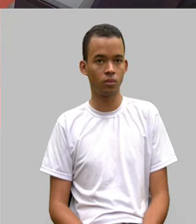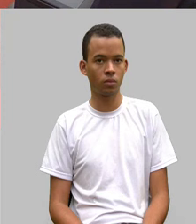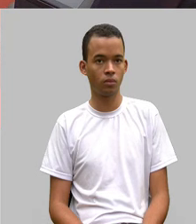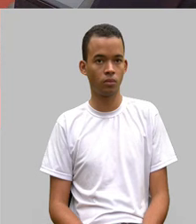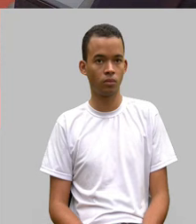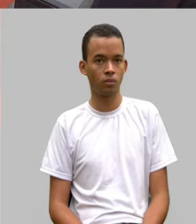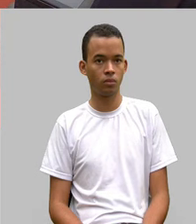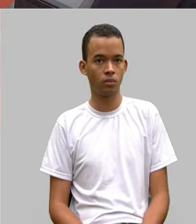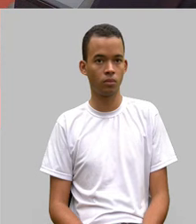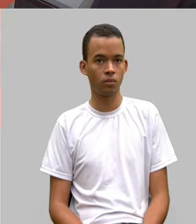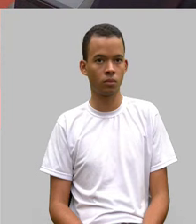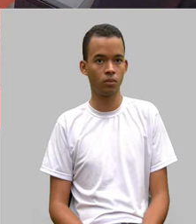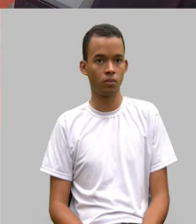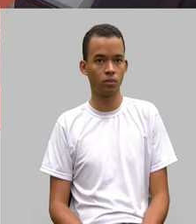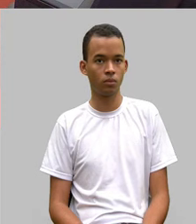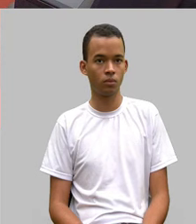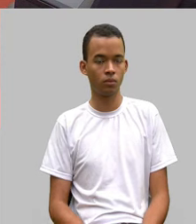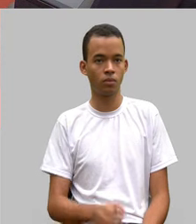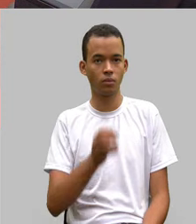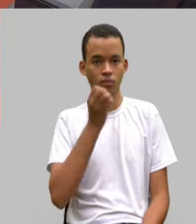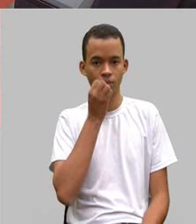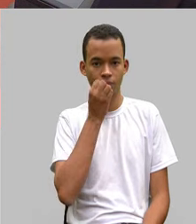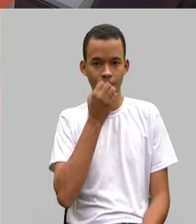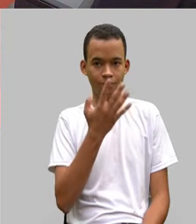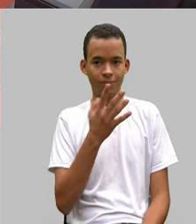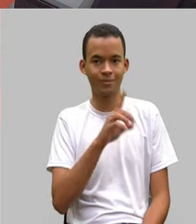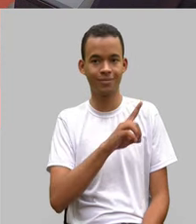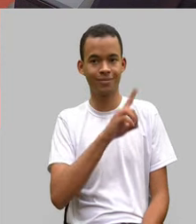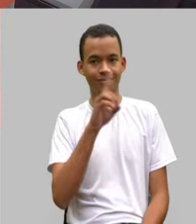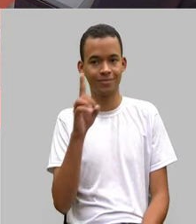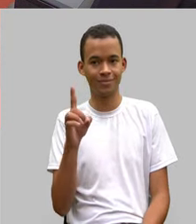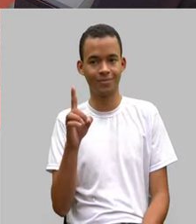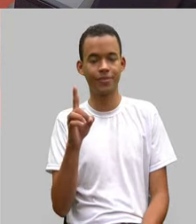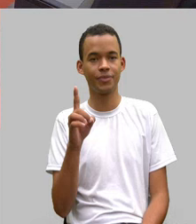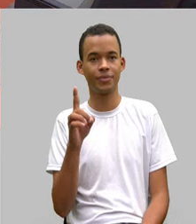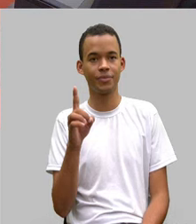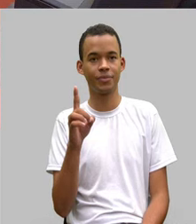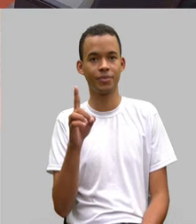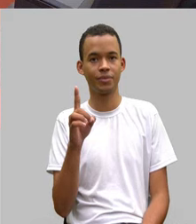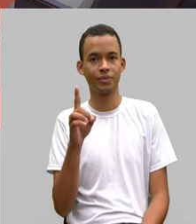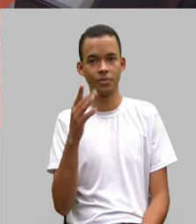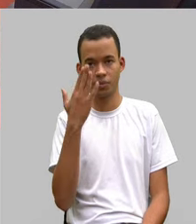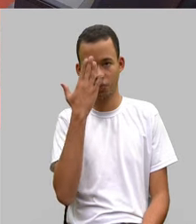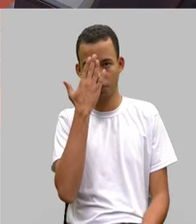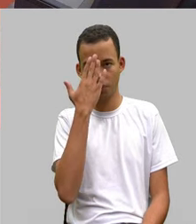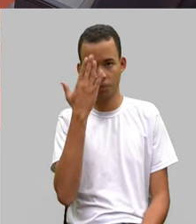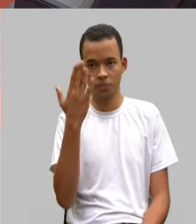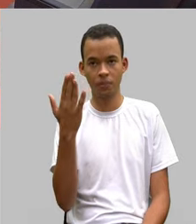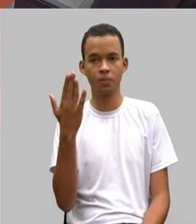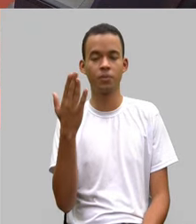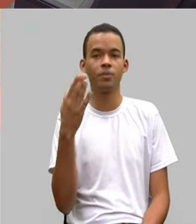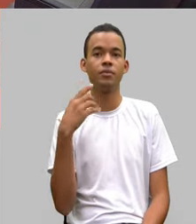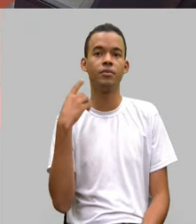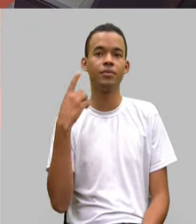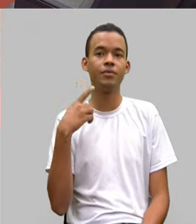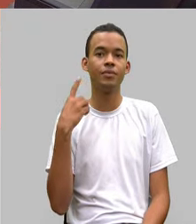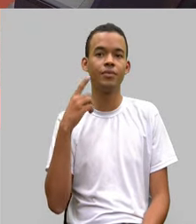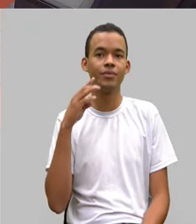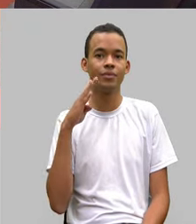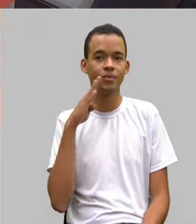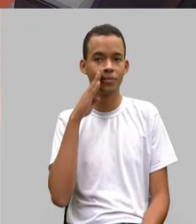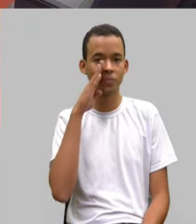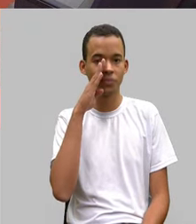obrigada bom bom dia só agradecendo deputada Beatriz Serqueira e os demais